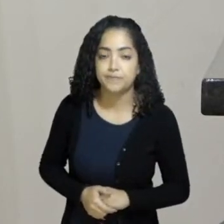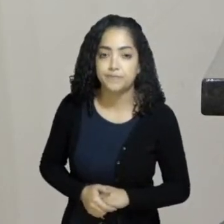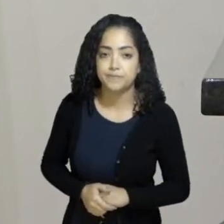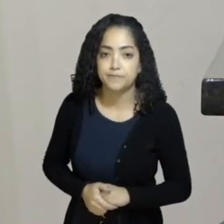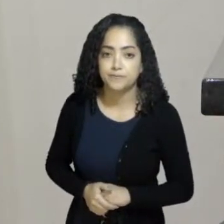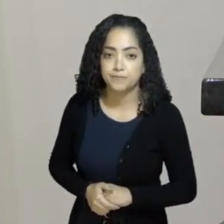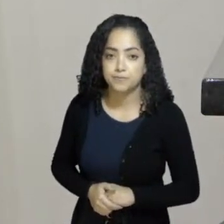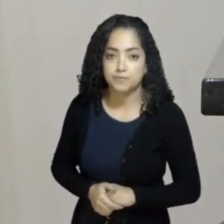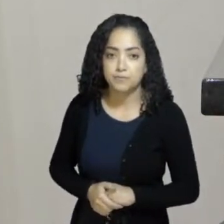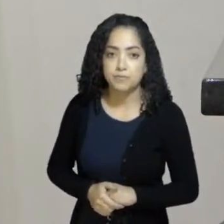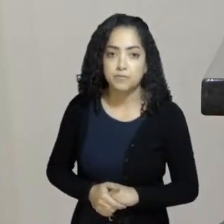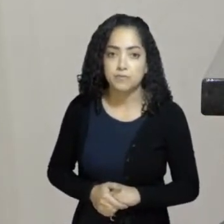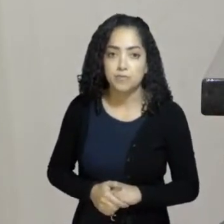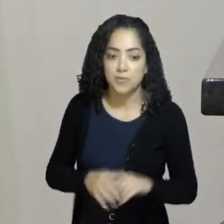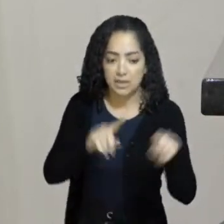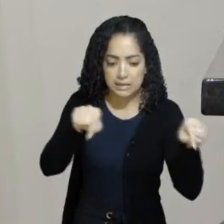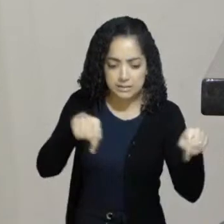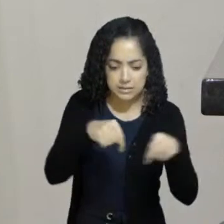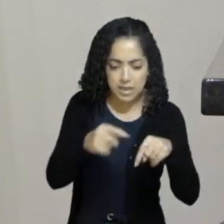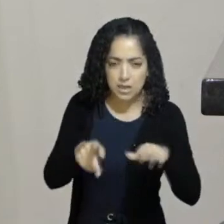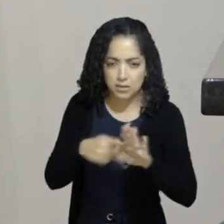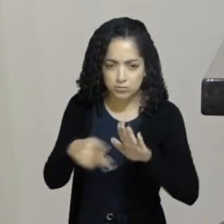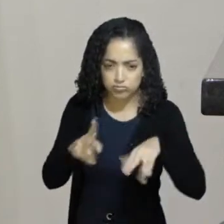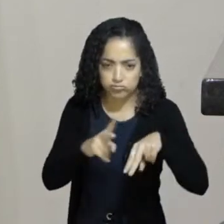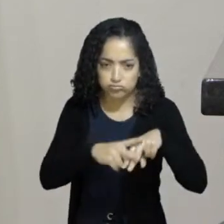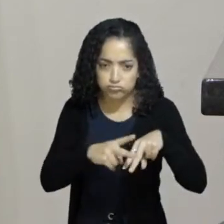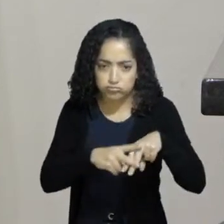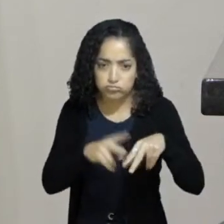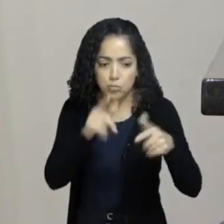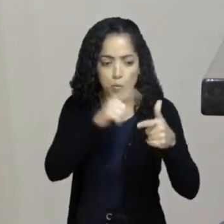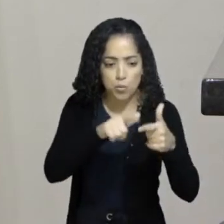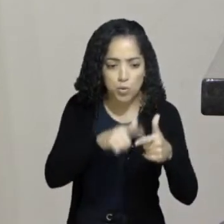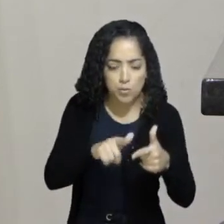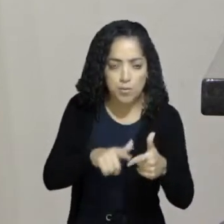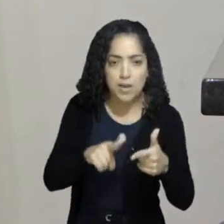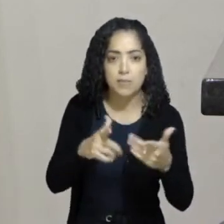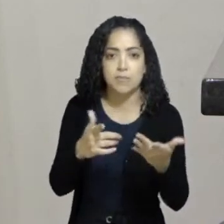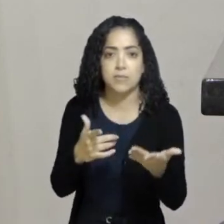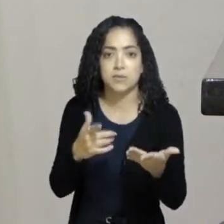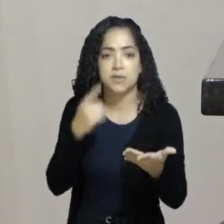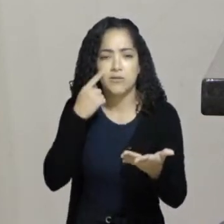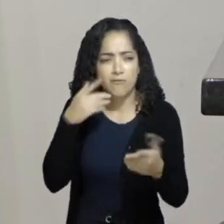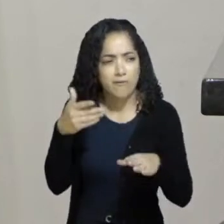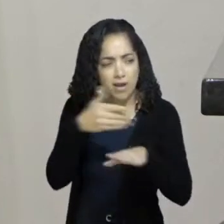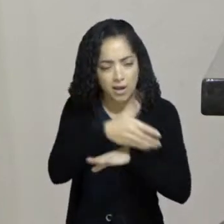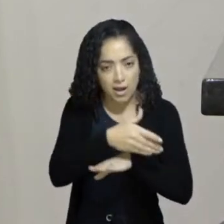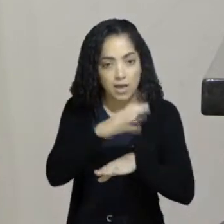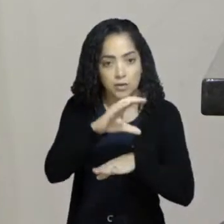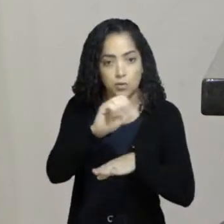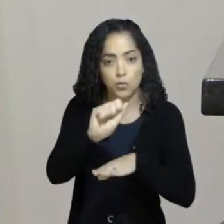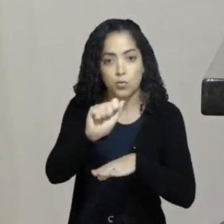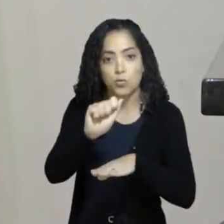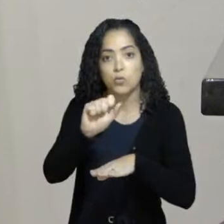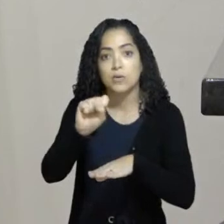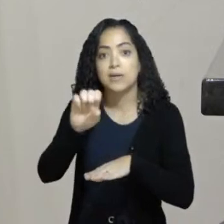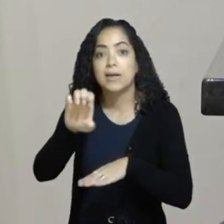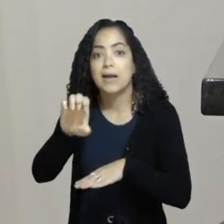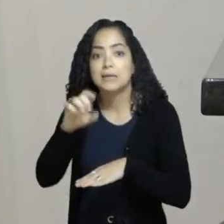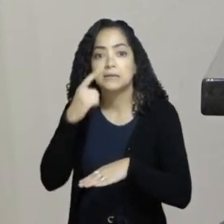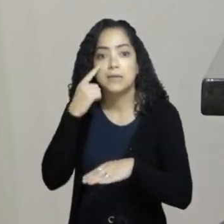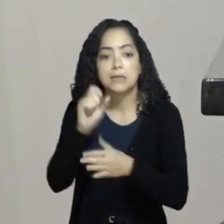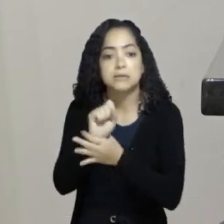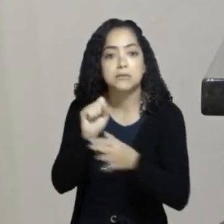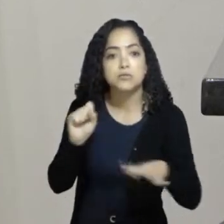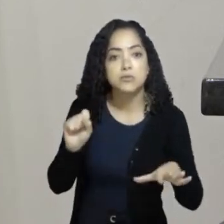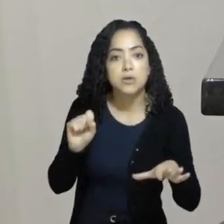lotação de células insalubres visita o caso aqui de São José é de dar inveja